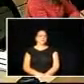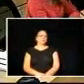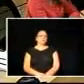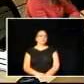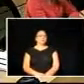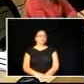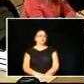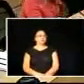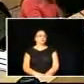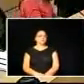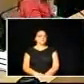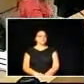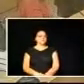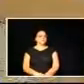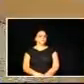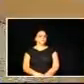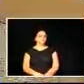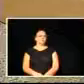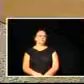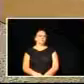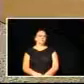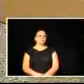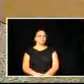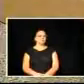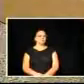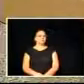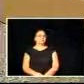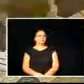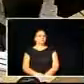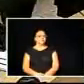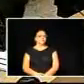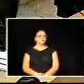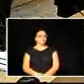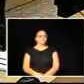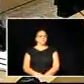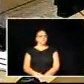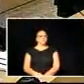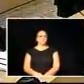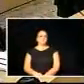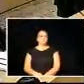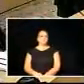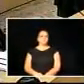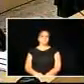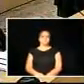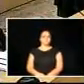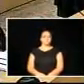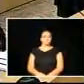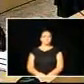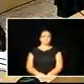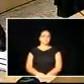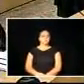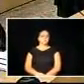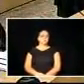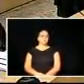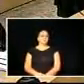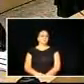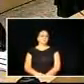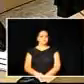Sim. Vereador Digão. Sim. Vereador Salvador. Sim, presidente. Vereadora Vera Saba. Sim.